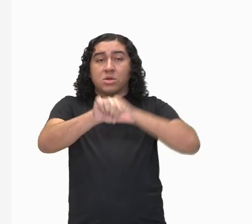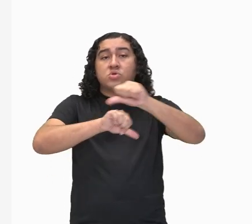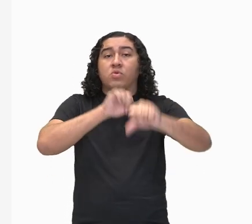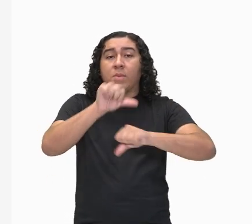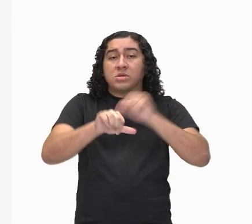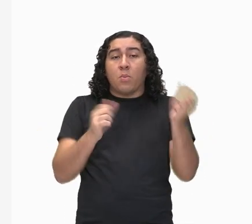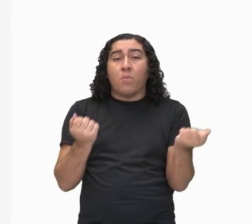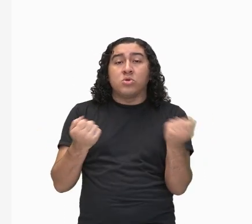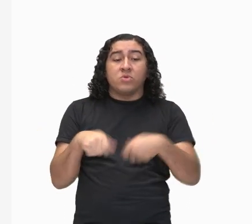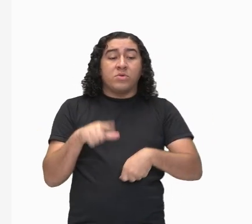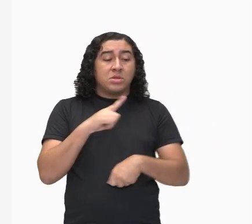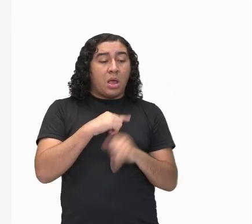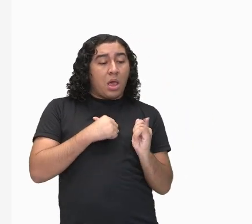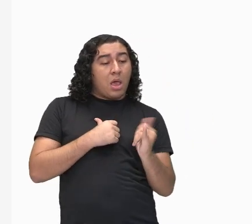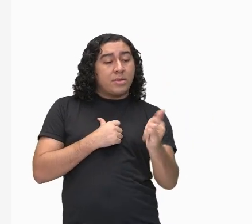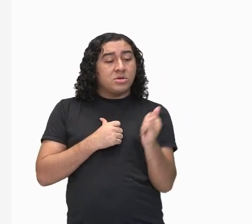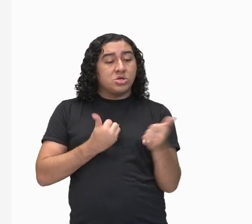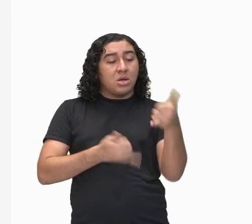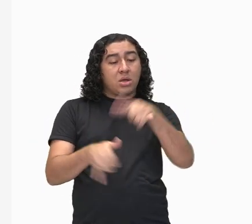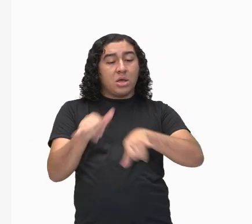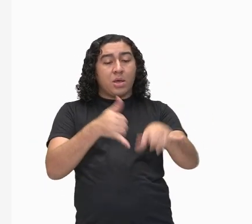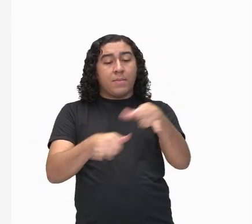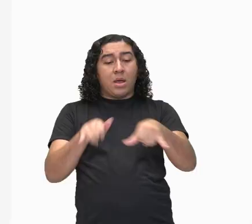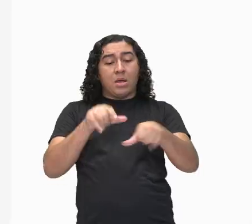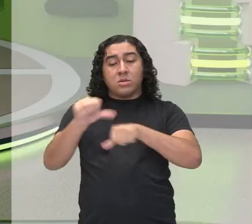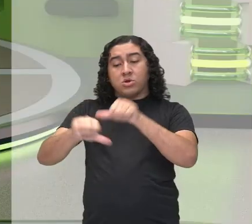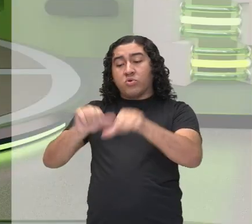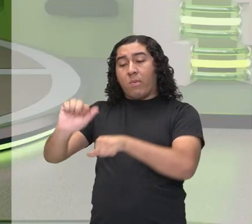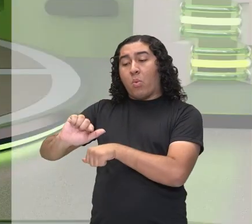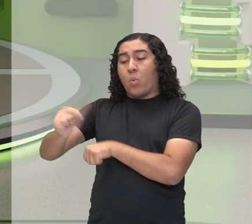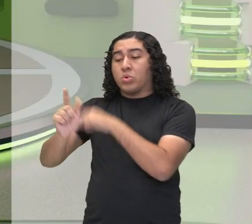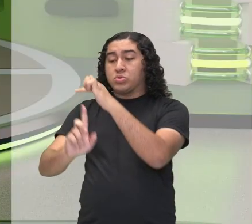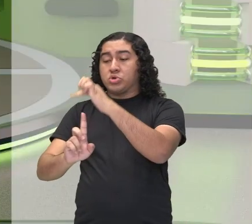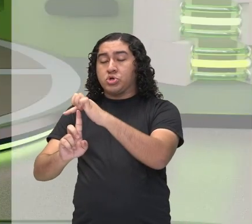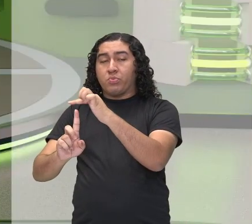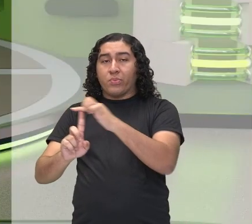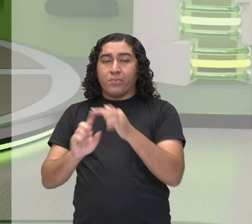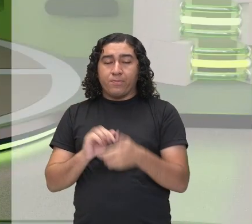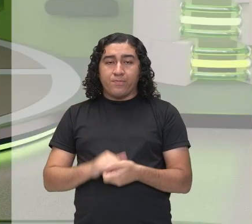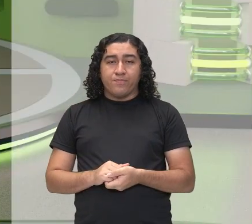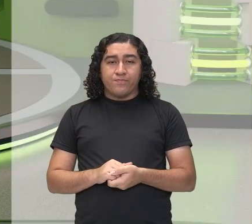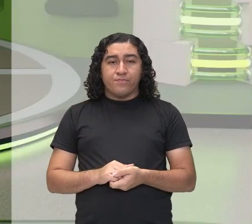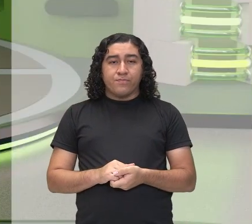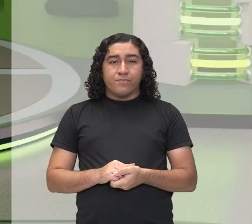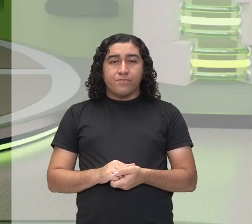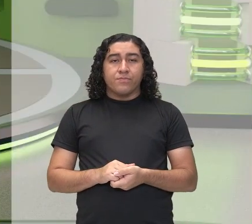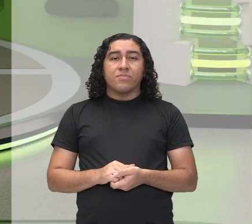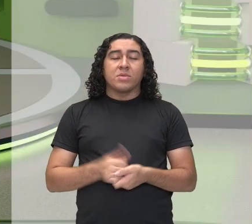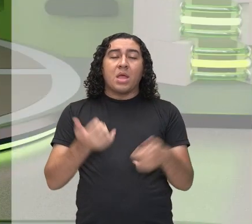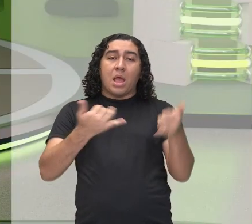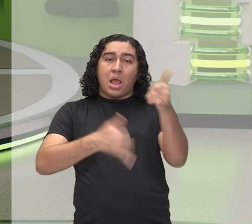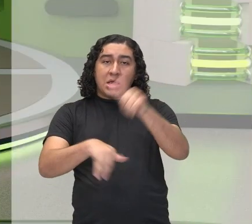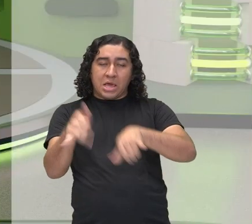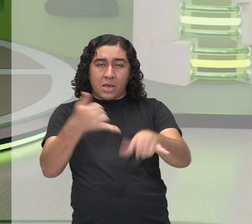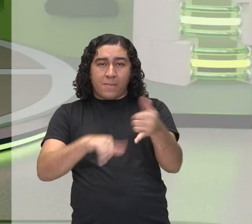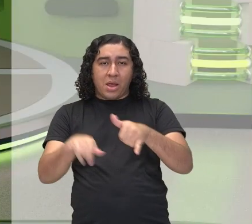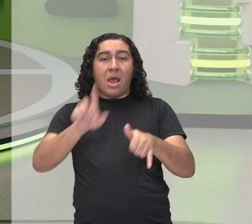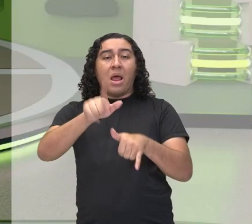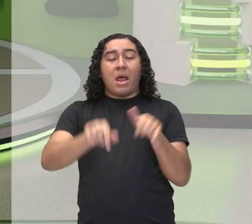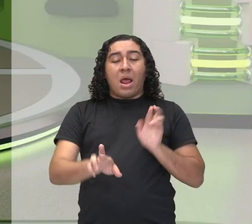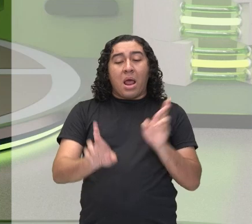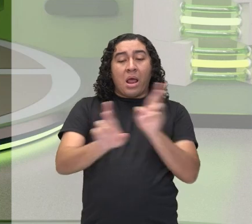a energia química em outros tipos, né? E a gente vai observar que a energia química está relacionada a